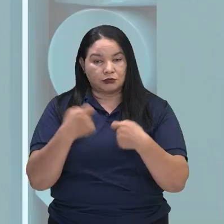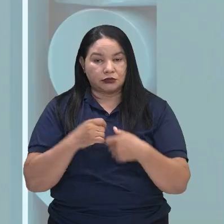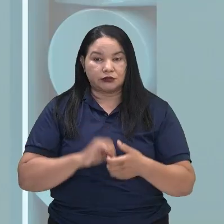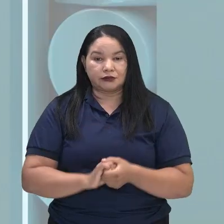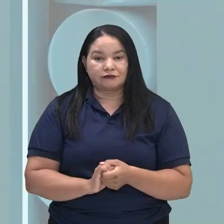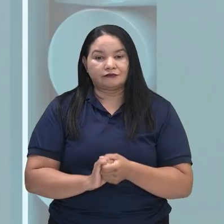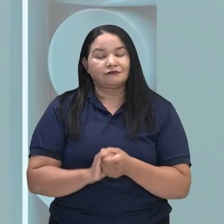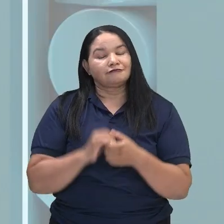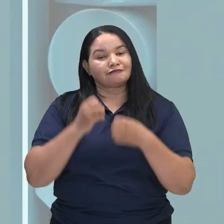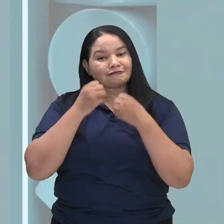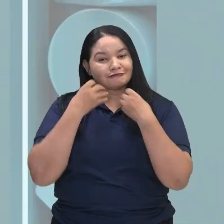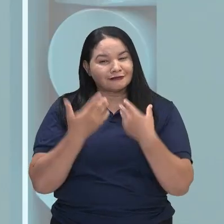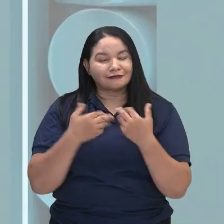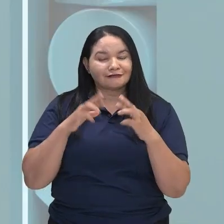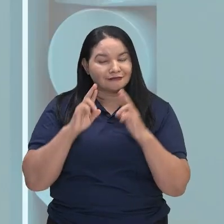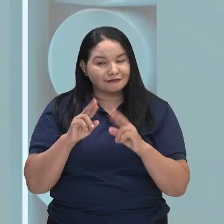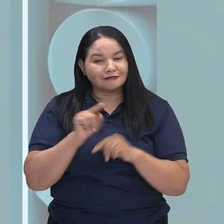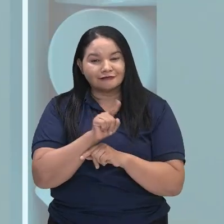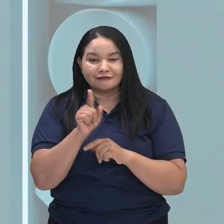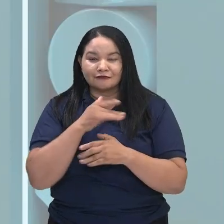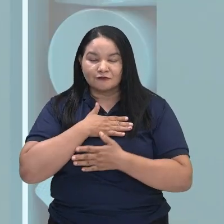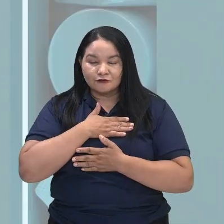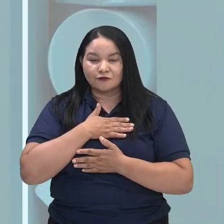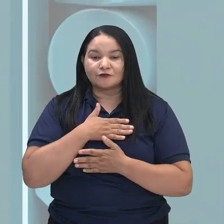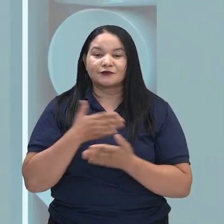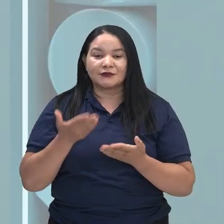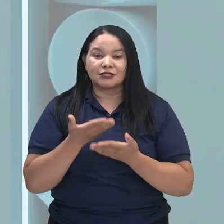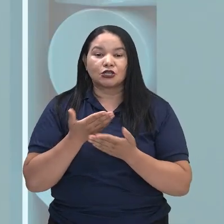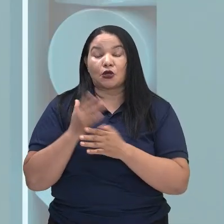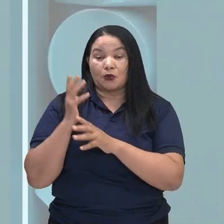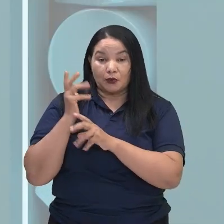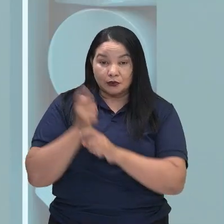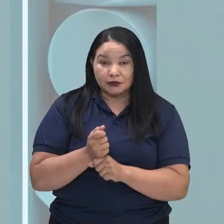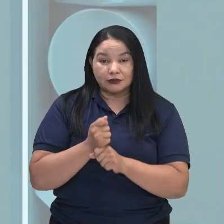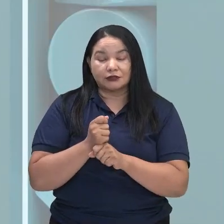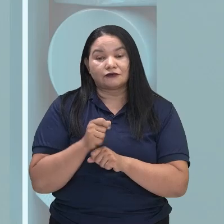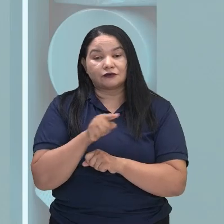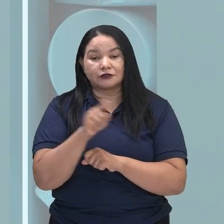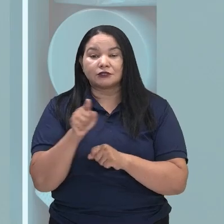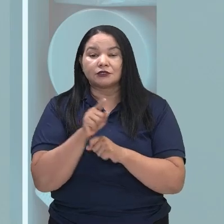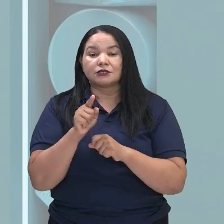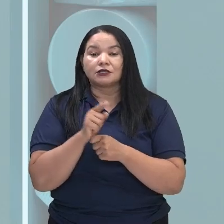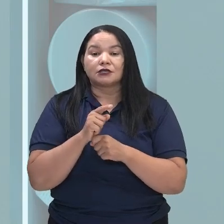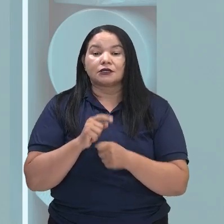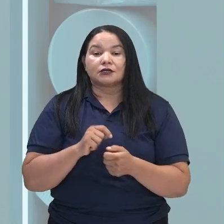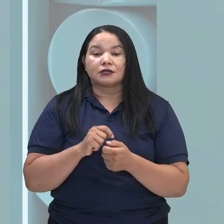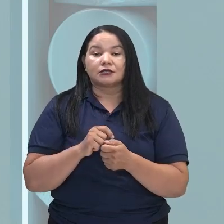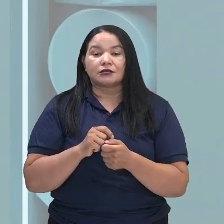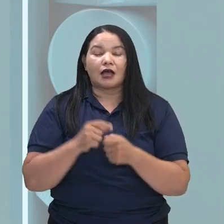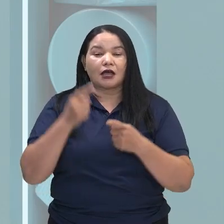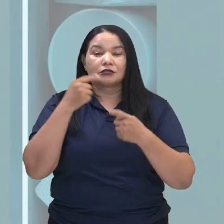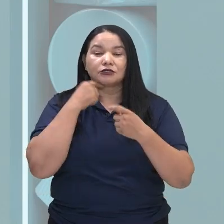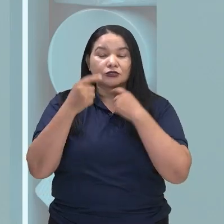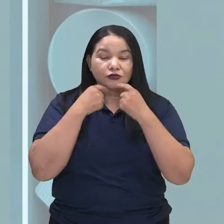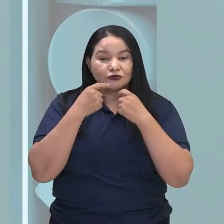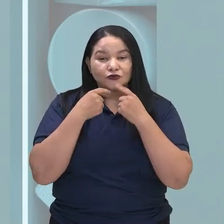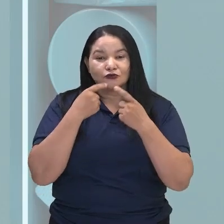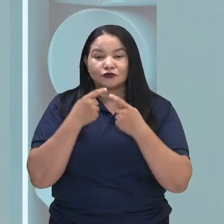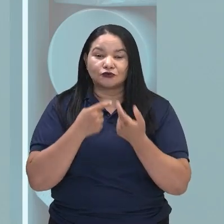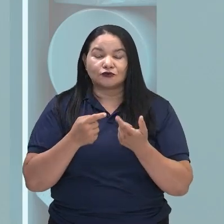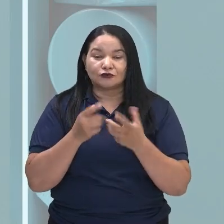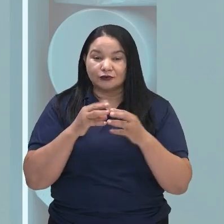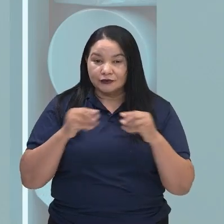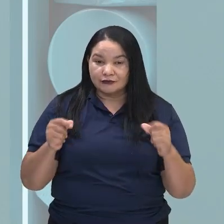bem, alunos, espero que vocês tenham gostado desse momento de revisão, que vocês tenham tirado as dúvidas e